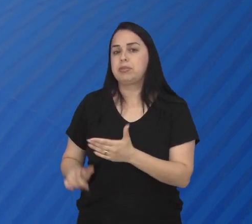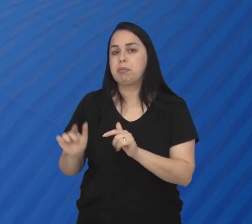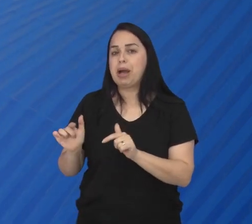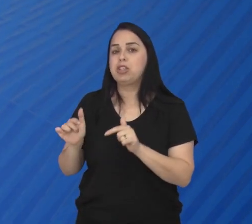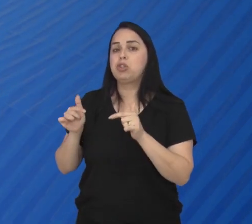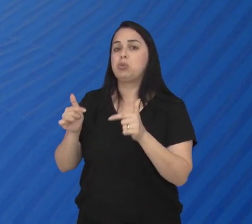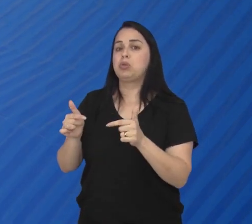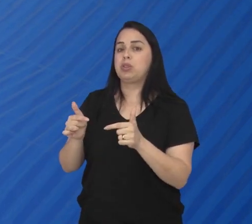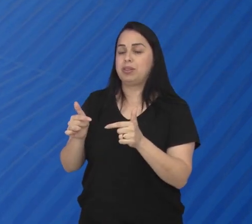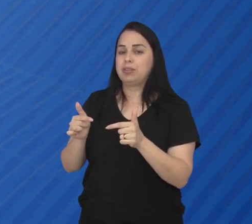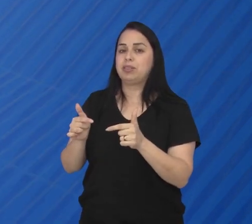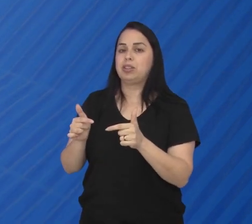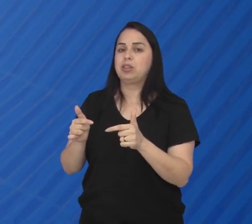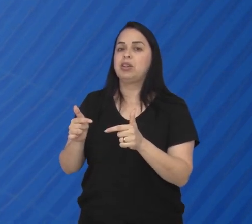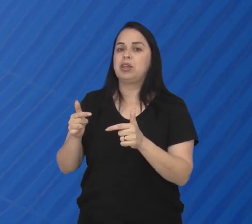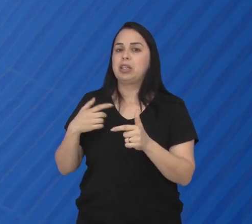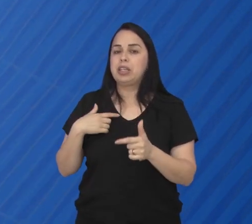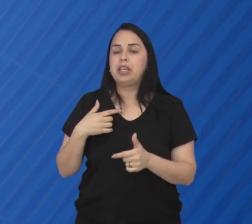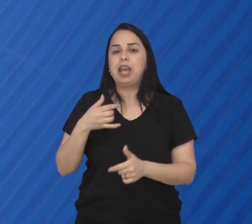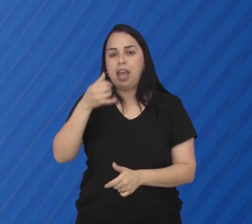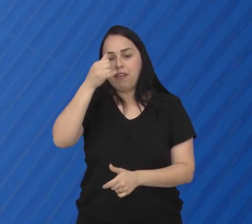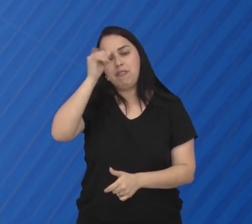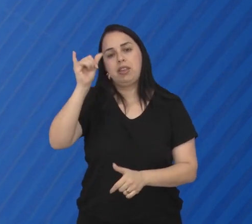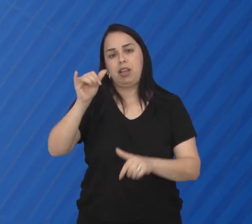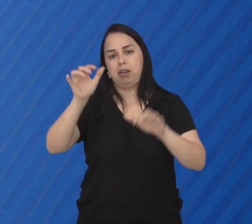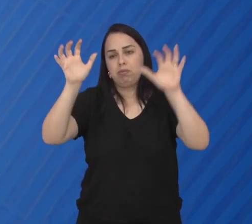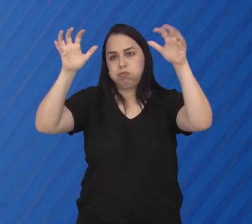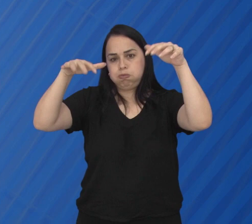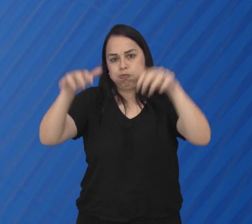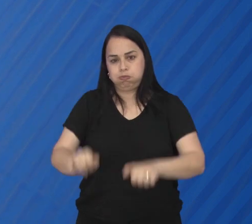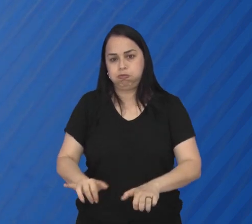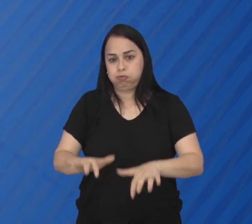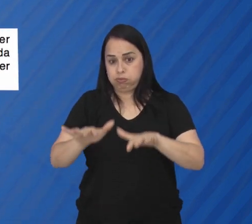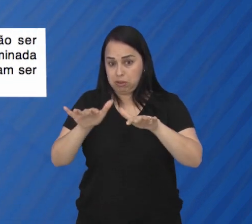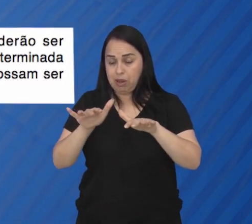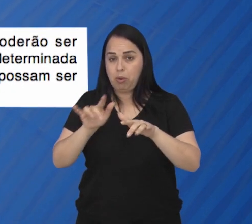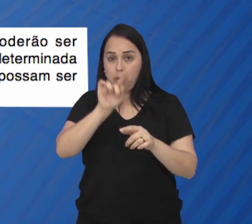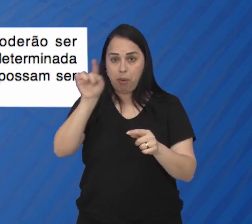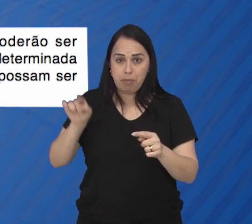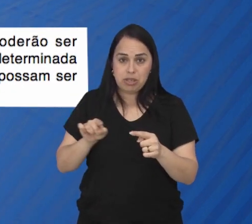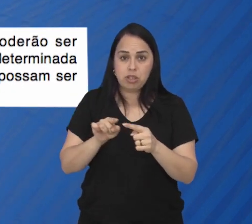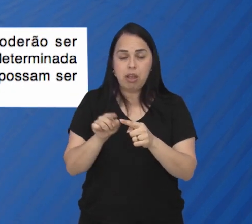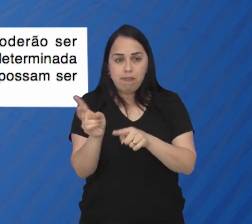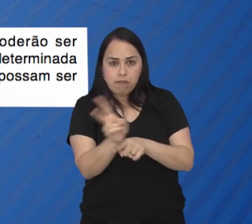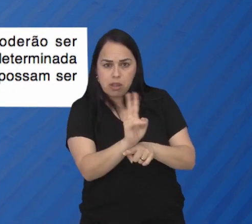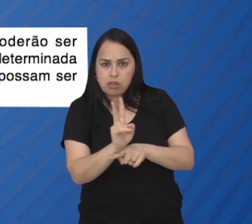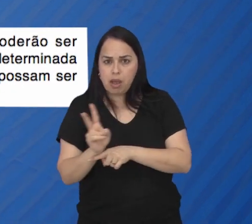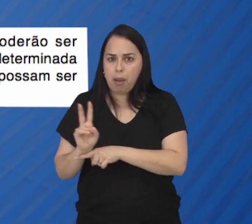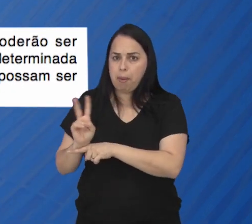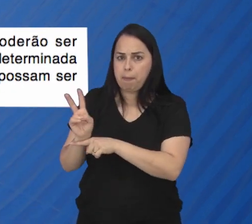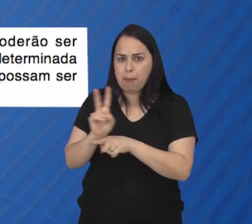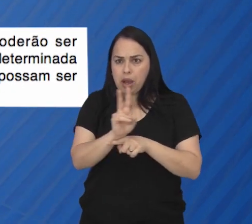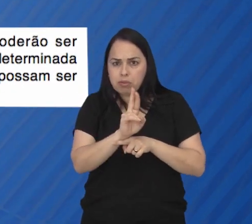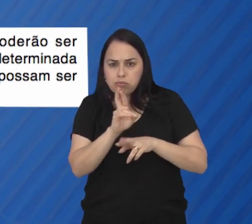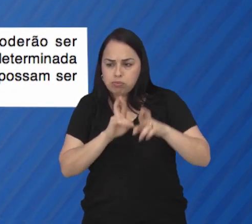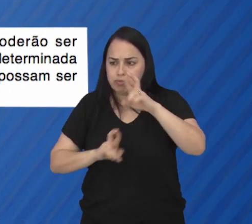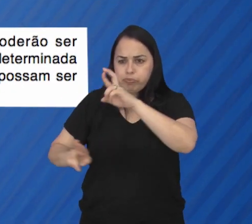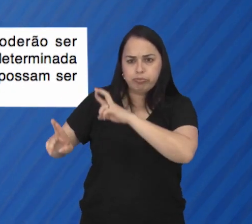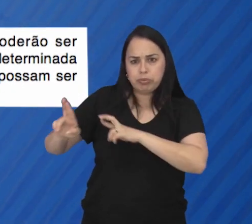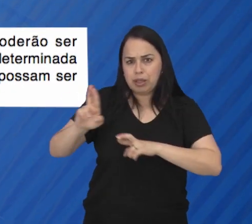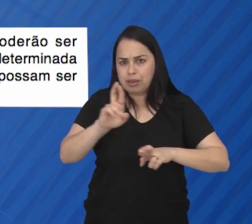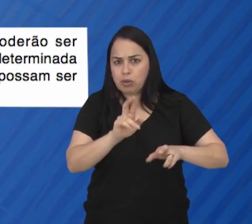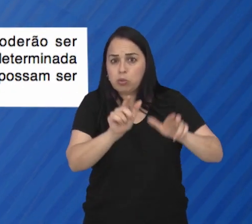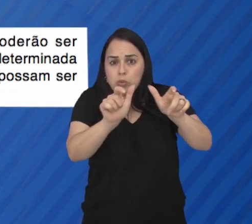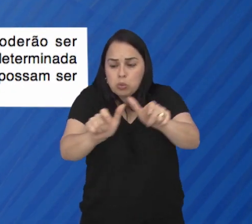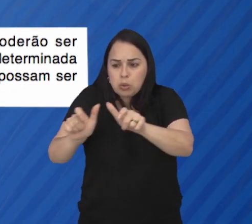José uma política de prevenção e combate às enchentes. A meta é ampliar a fiscalização e as